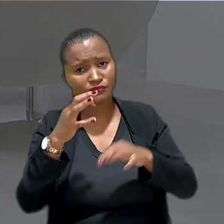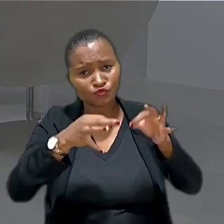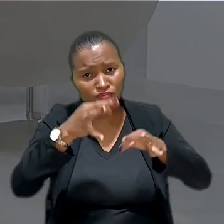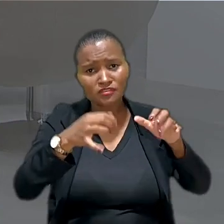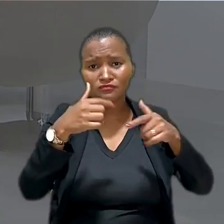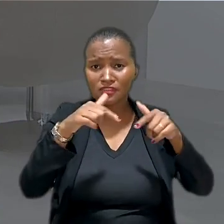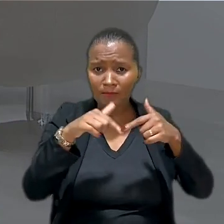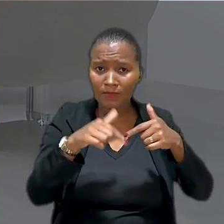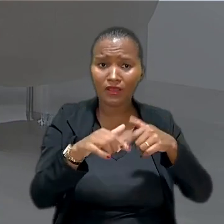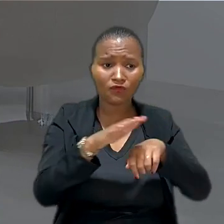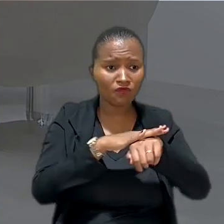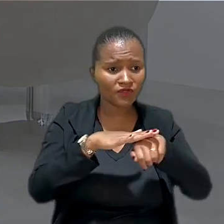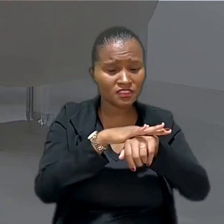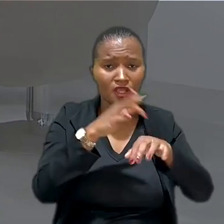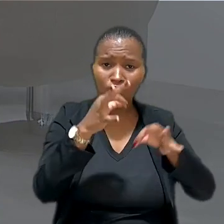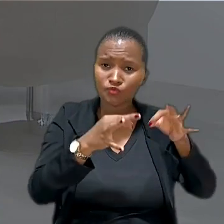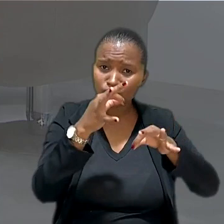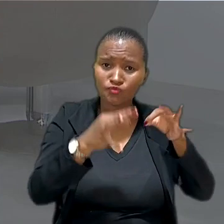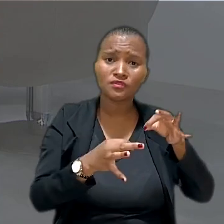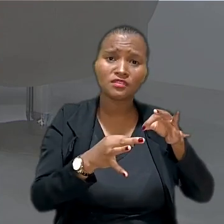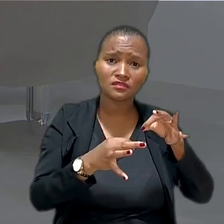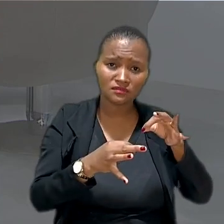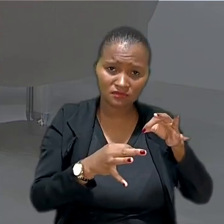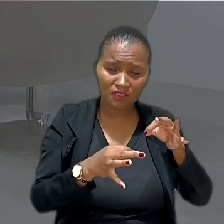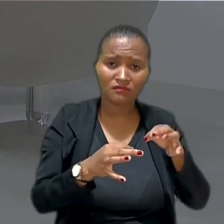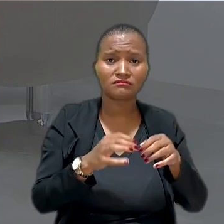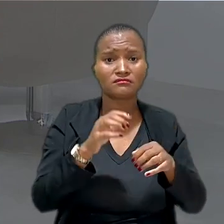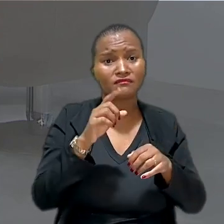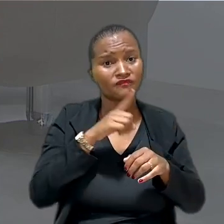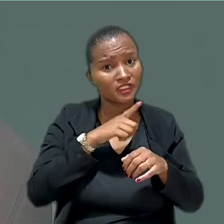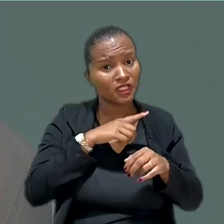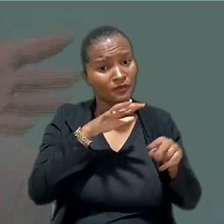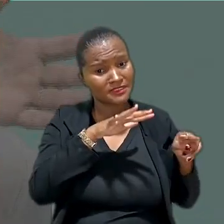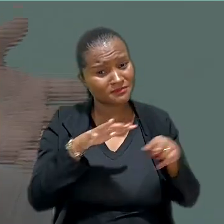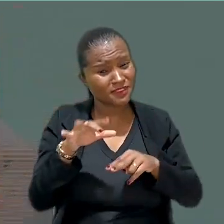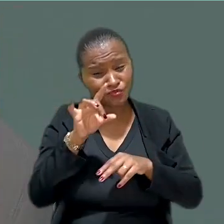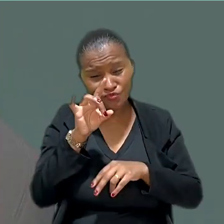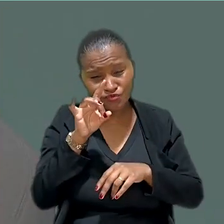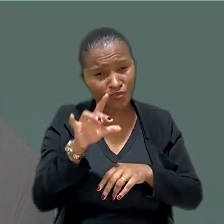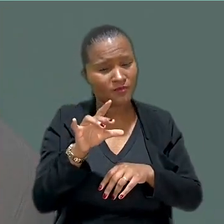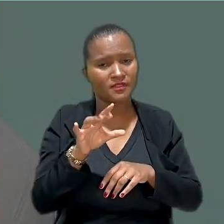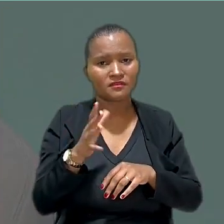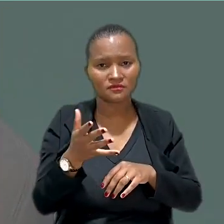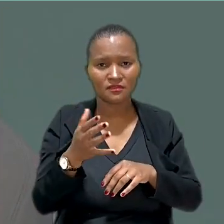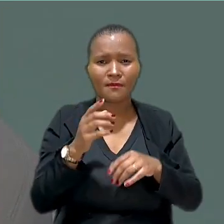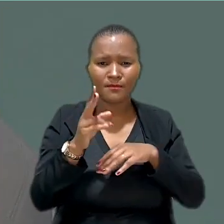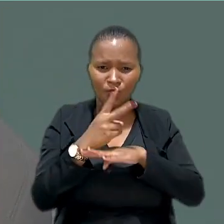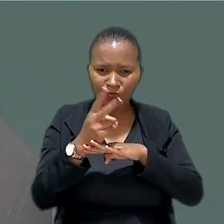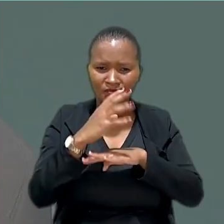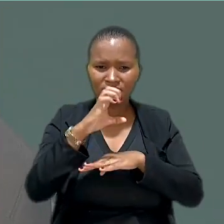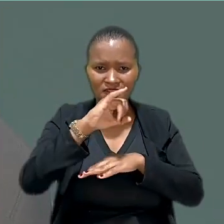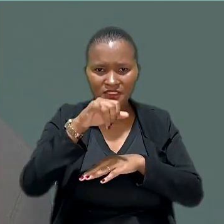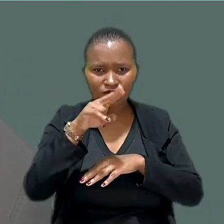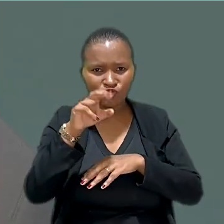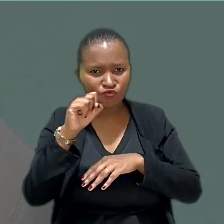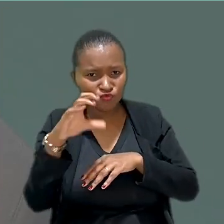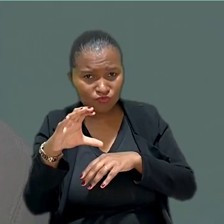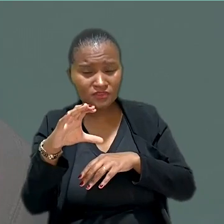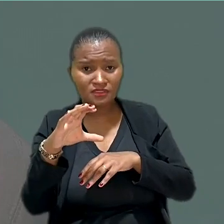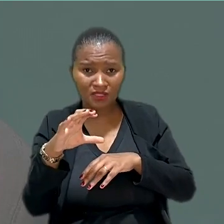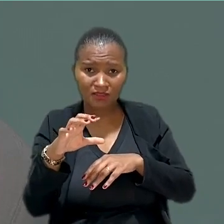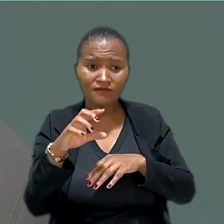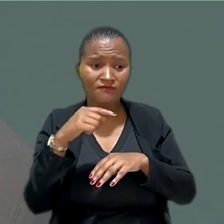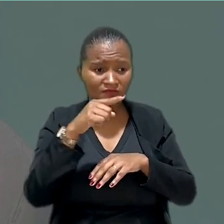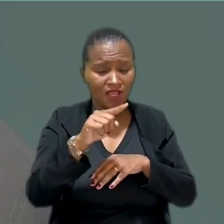servidor estará atento a esse devedor, a semana é só para isso, procurar o Sejus, se tiver advogado, por intermédio do seu advogado, e dizer,